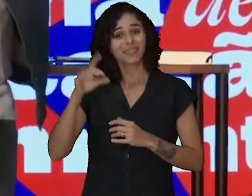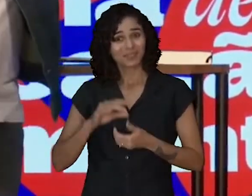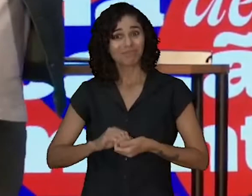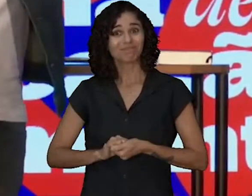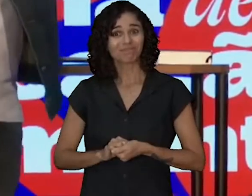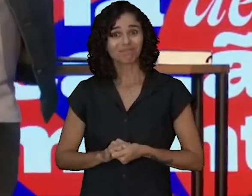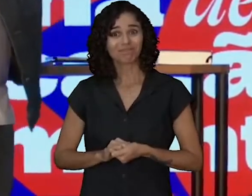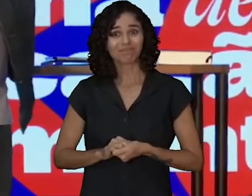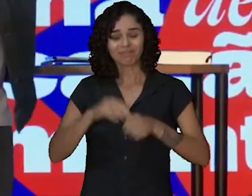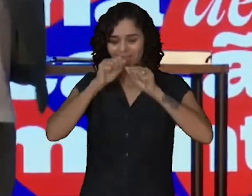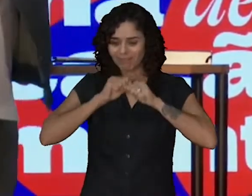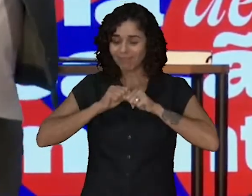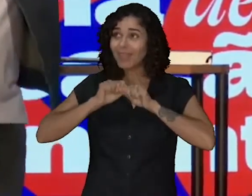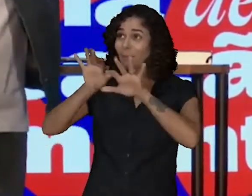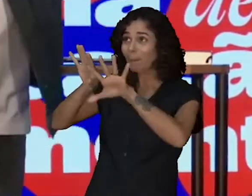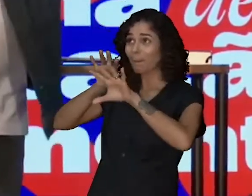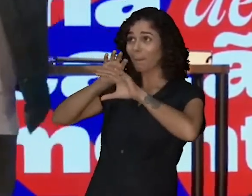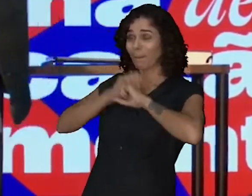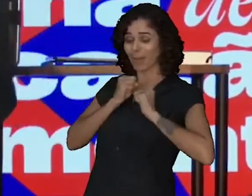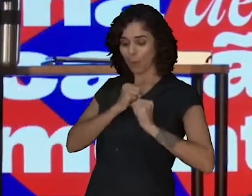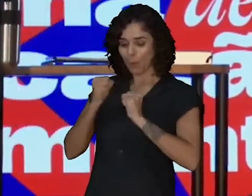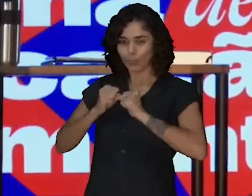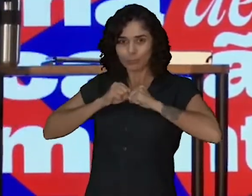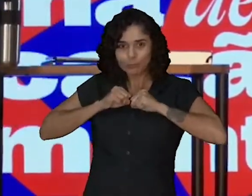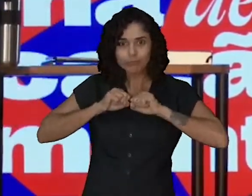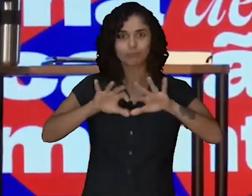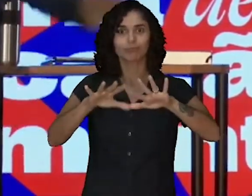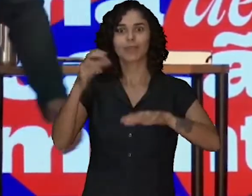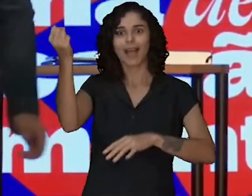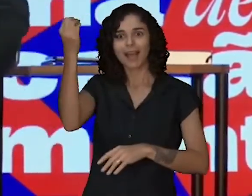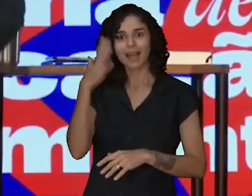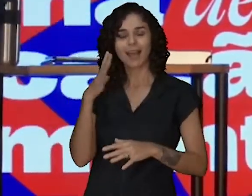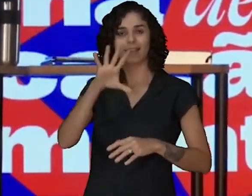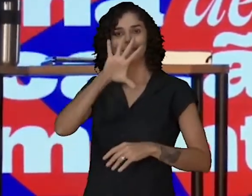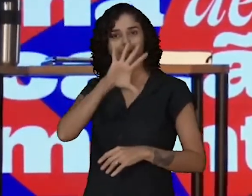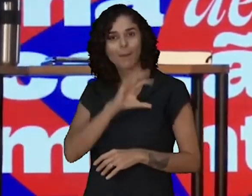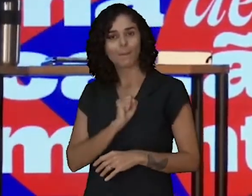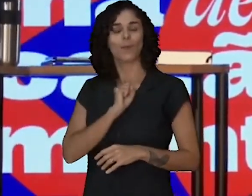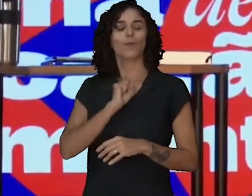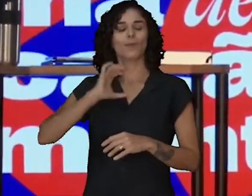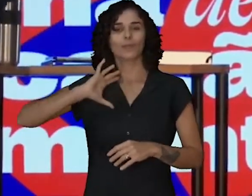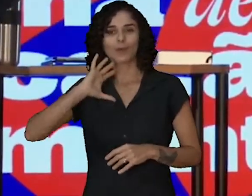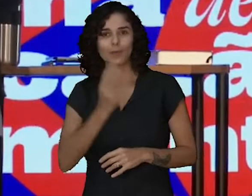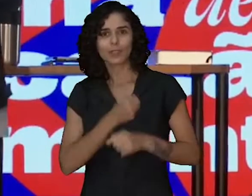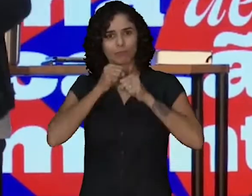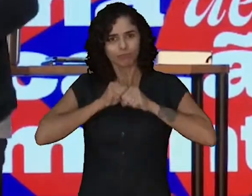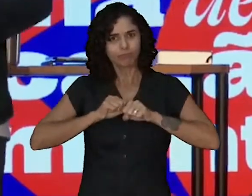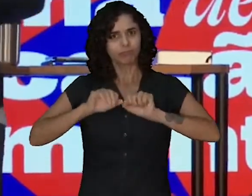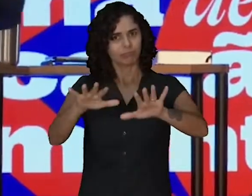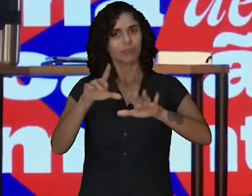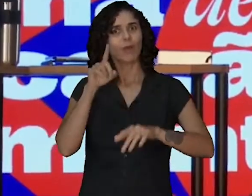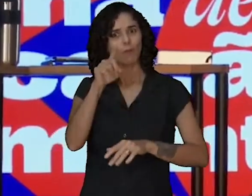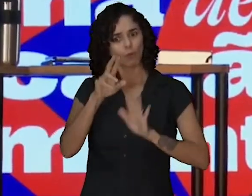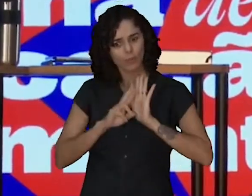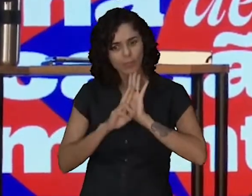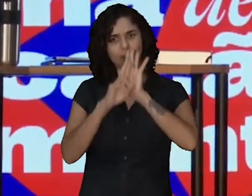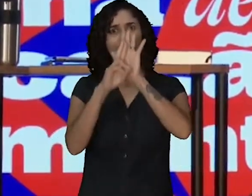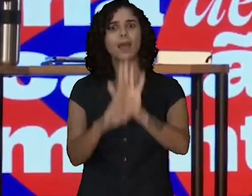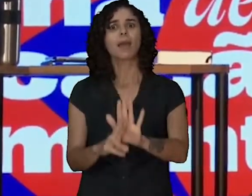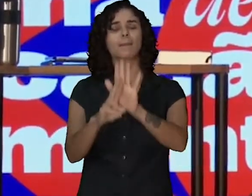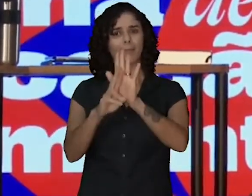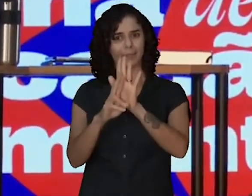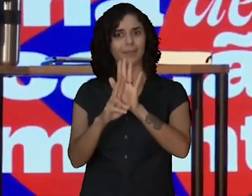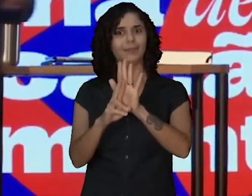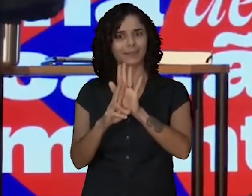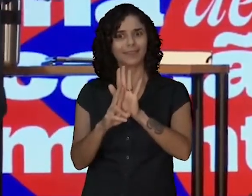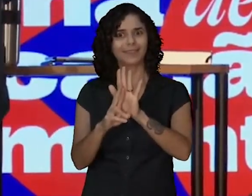transmite o poder, a graça, o amor, a salvação. Você se torna agente de reconciliação, diz